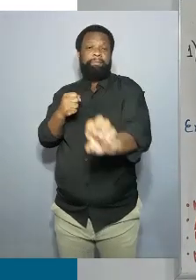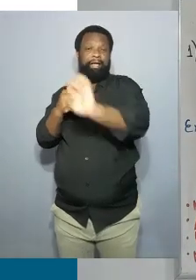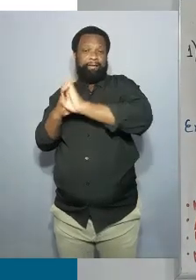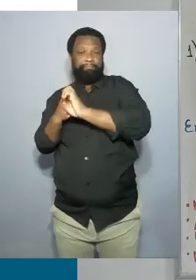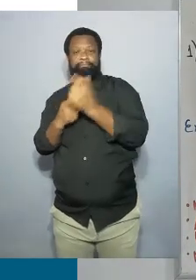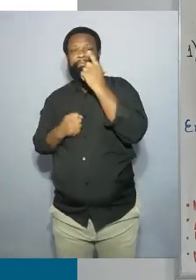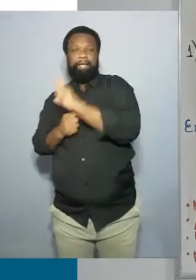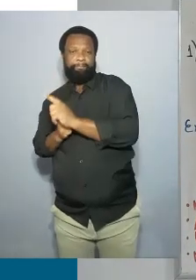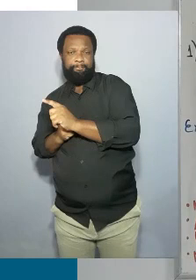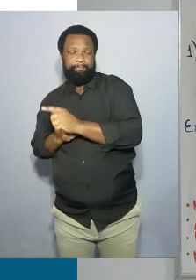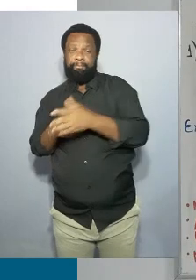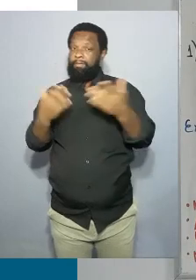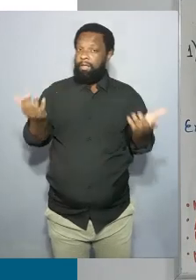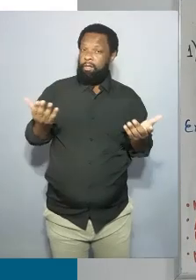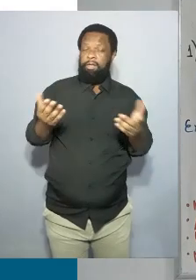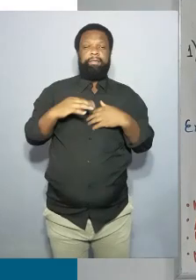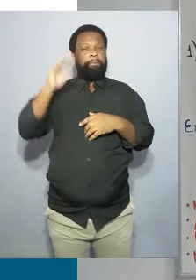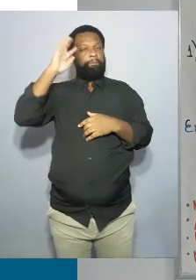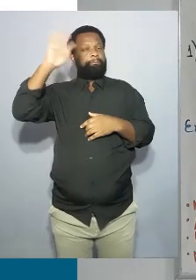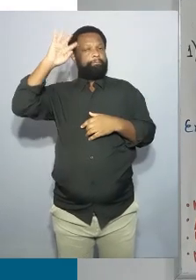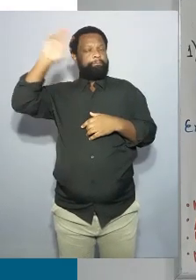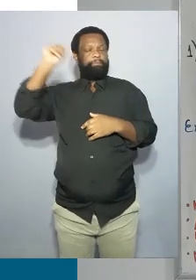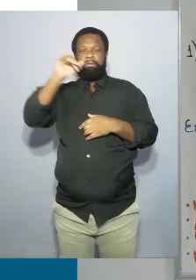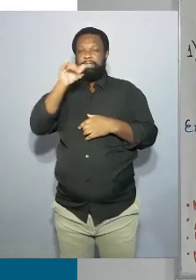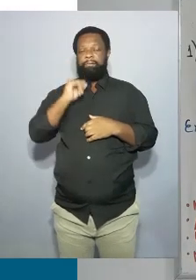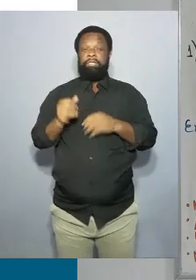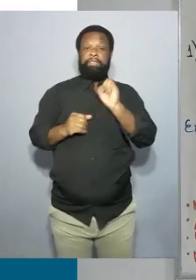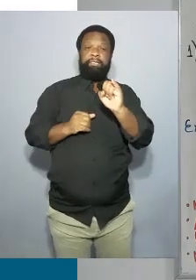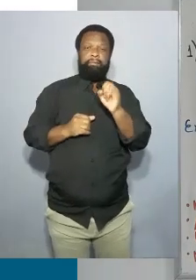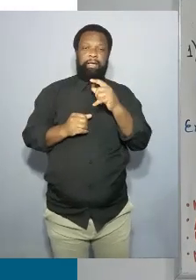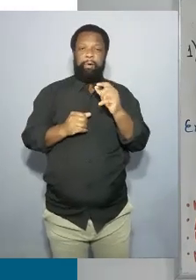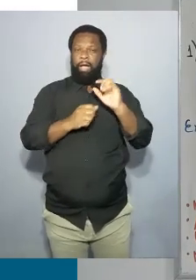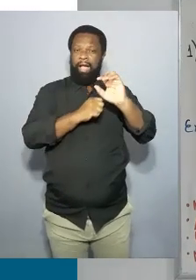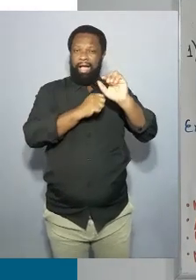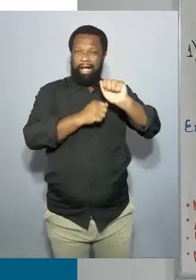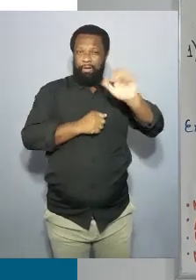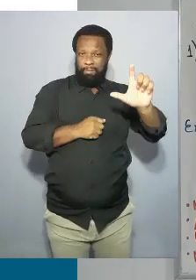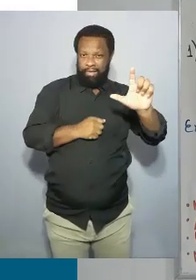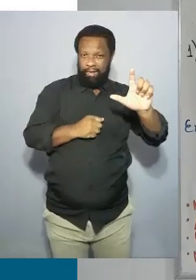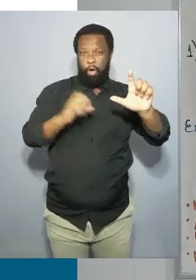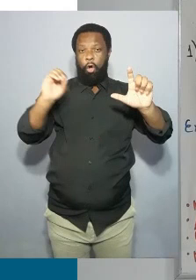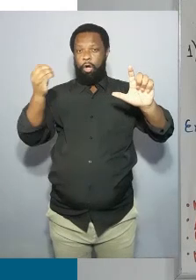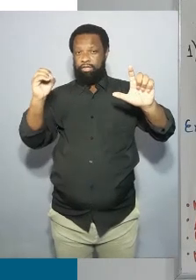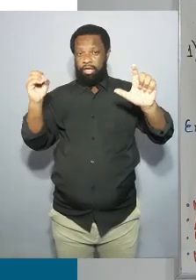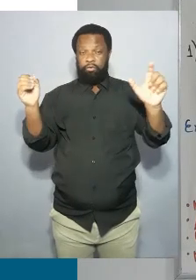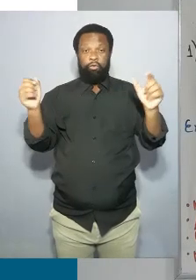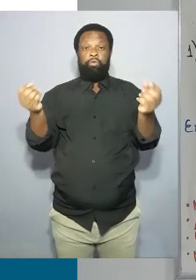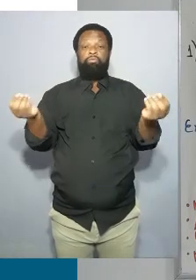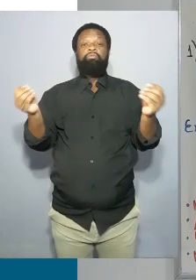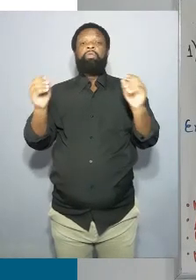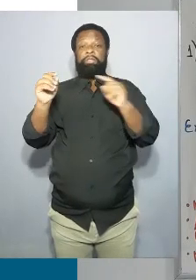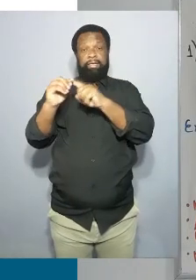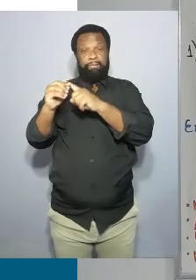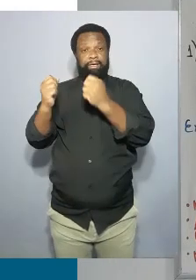deve ganhar. Então, vamos pensar no seguinte: se eu colocar um átomo de alumínio e um átomo de oxigênio, o oxigênio